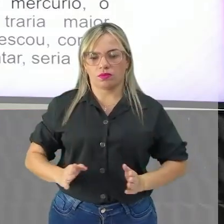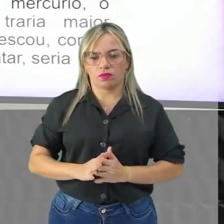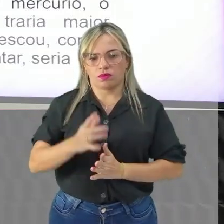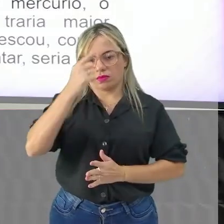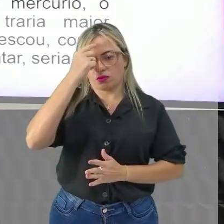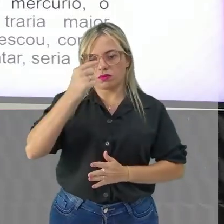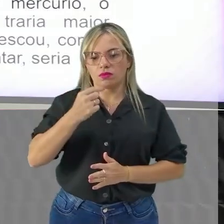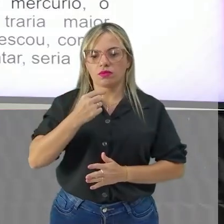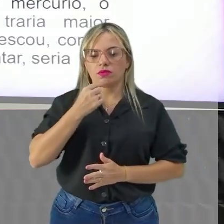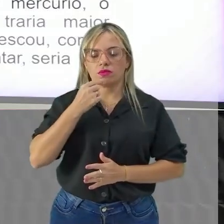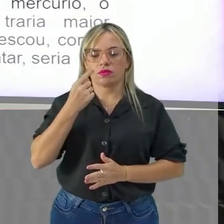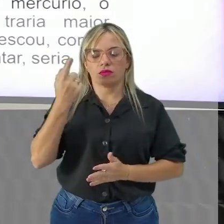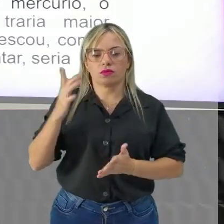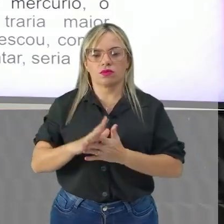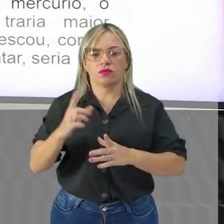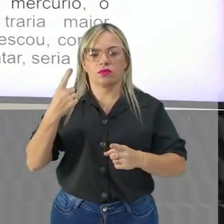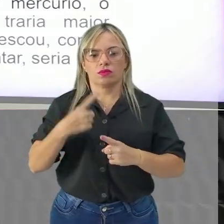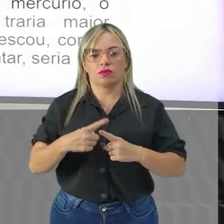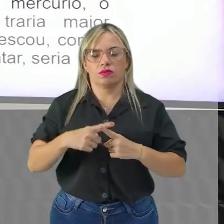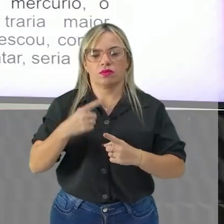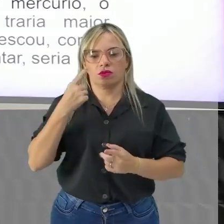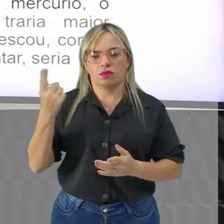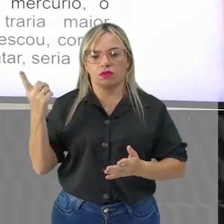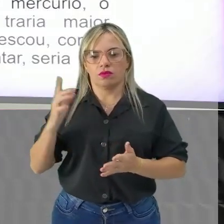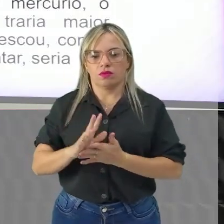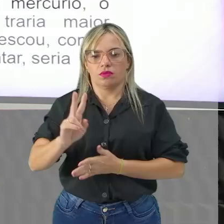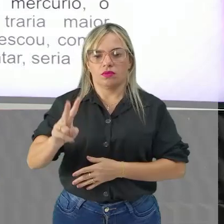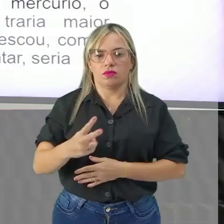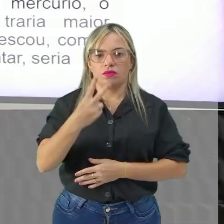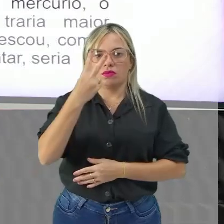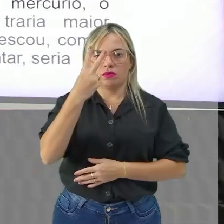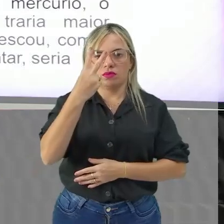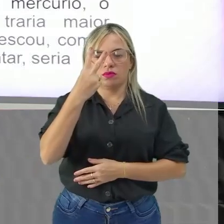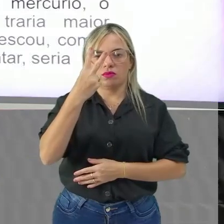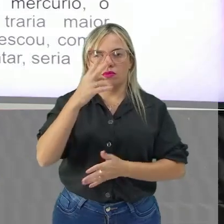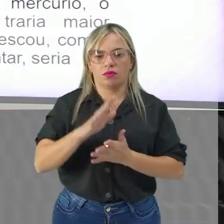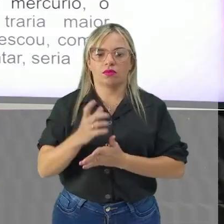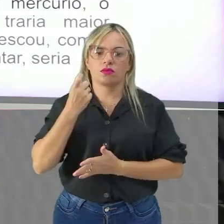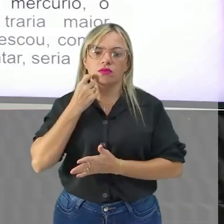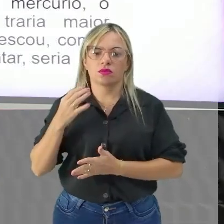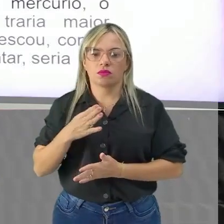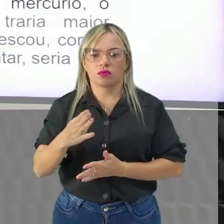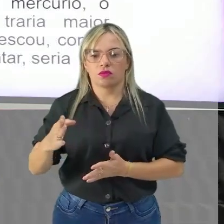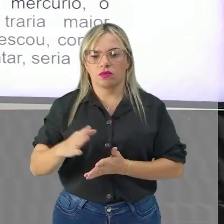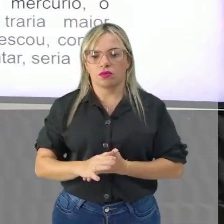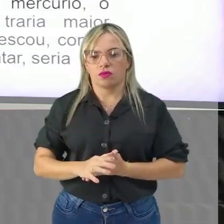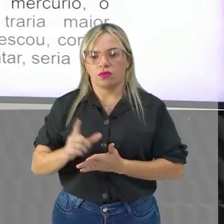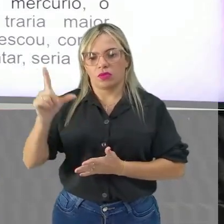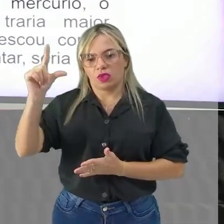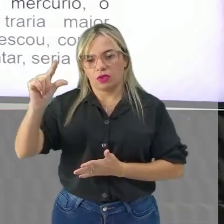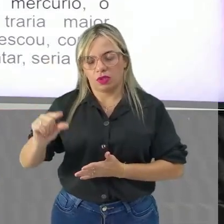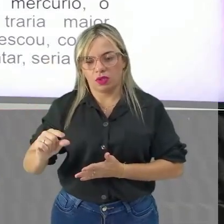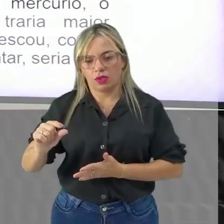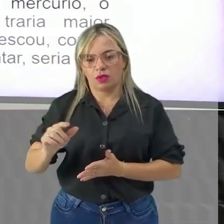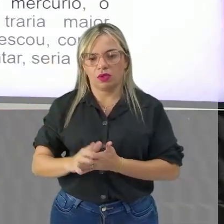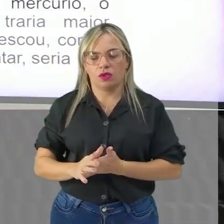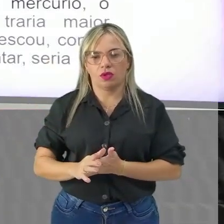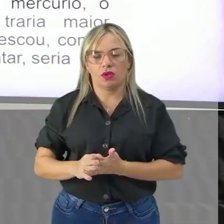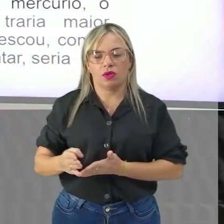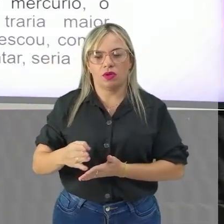que representa. Por que ele está perguntando? Ó, aqui tem 2 peixes, ó, tem um peixe maior, tem um lambari, um menorzinho, e tem um peixe maior,